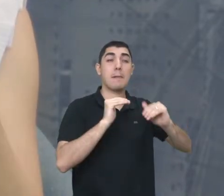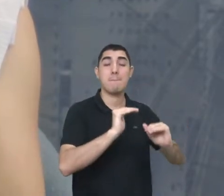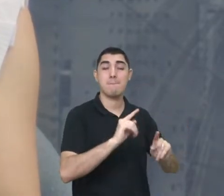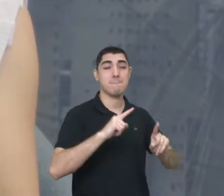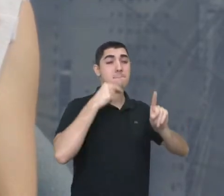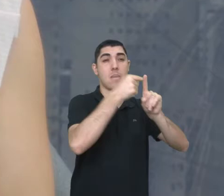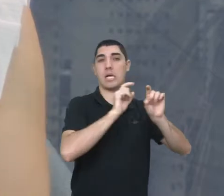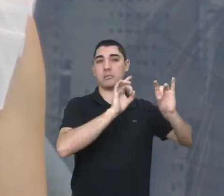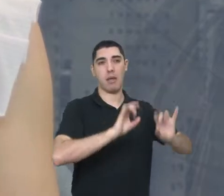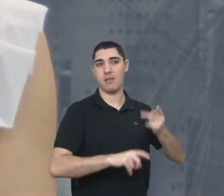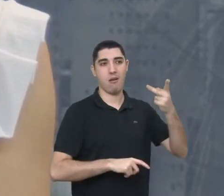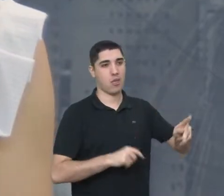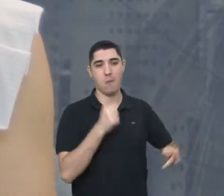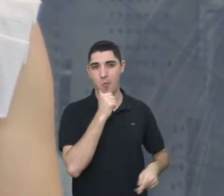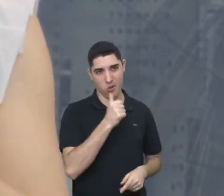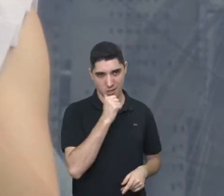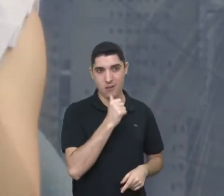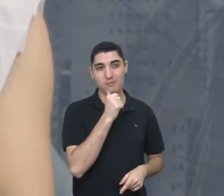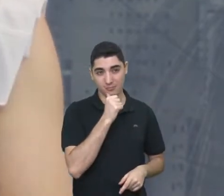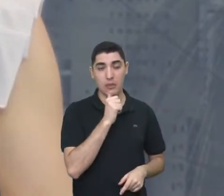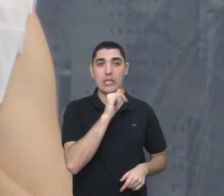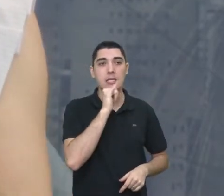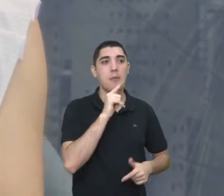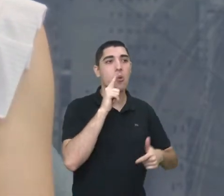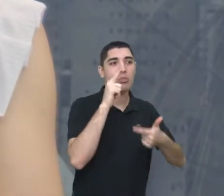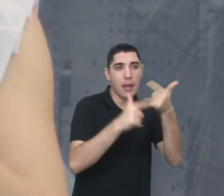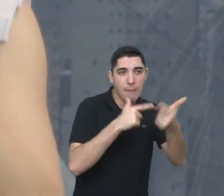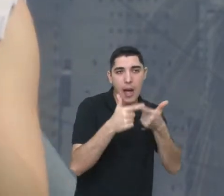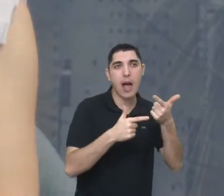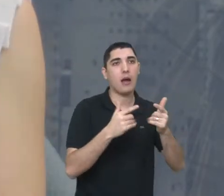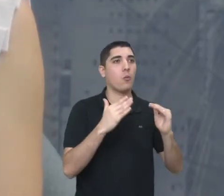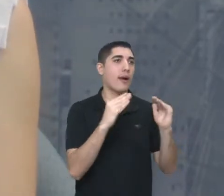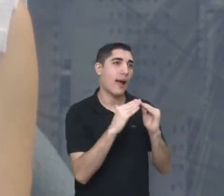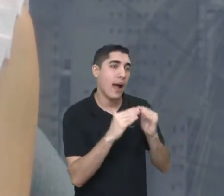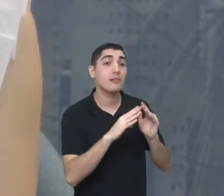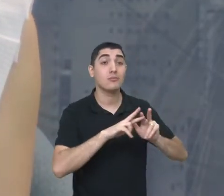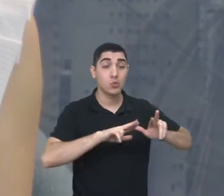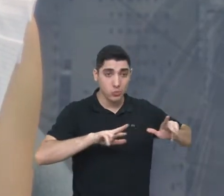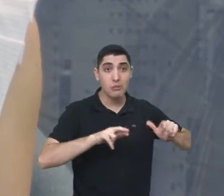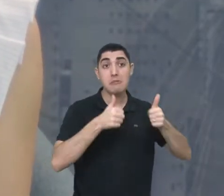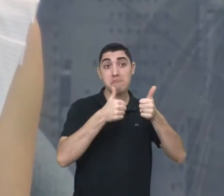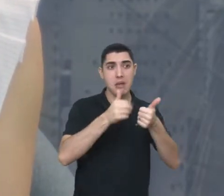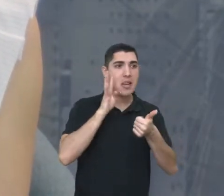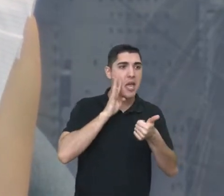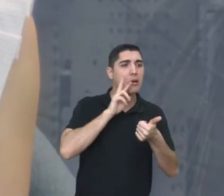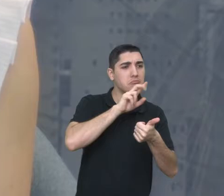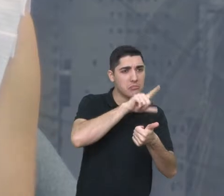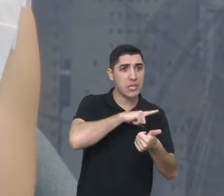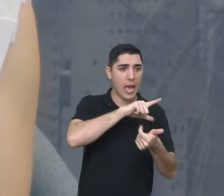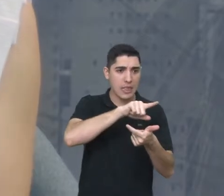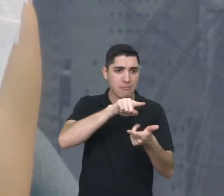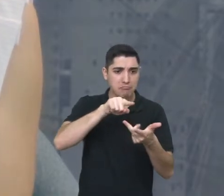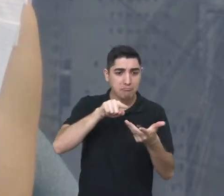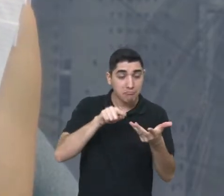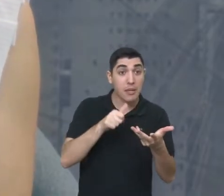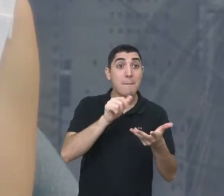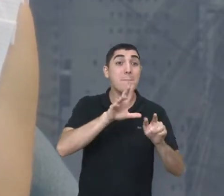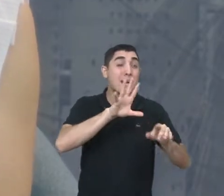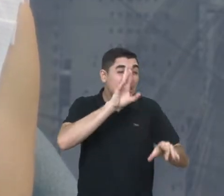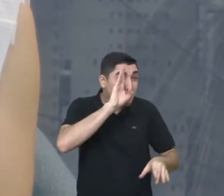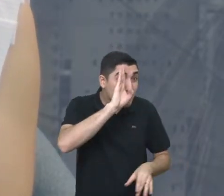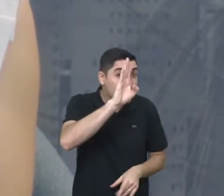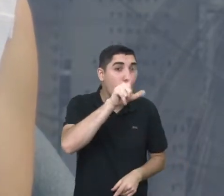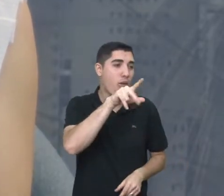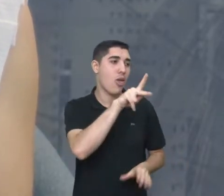conquiste diversas coisas na vida dela, né, o emprego, a casa, enfim, todas as realizações que ela pode ter, é muito comum até